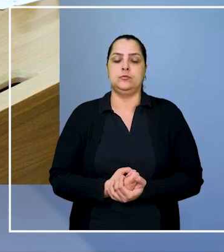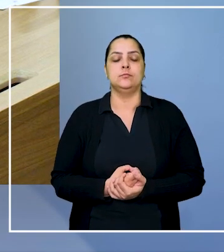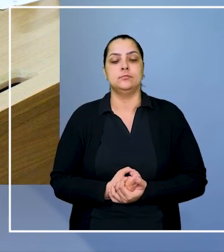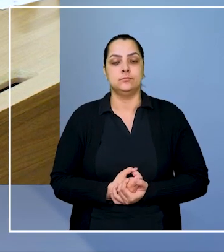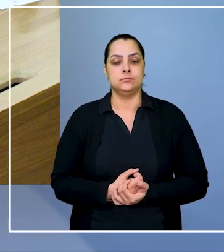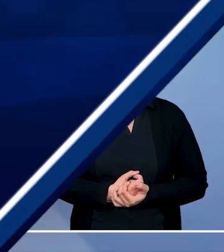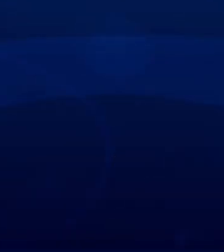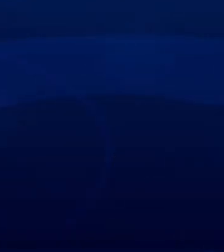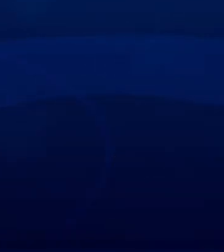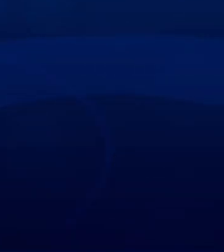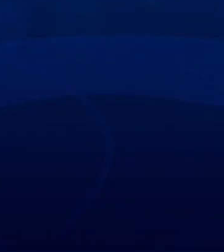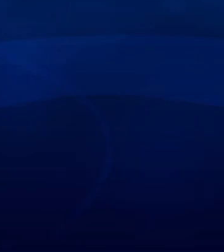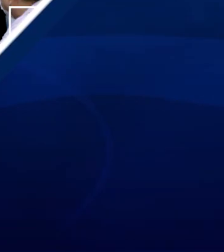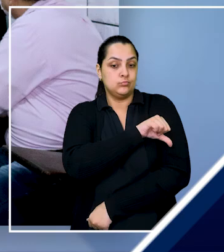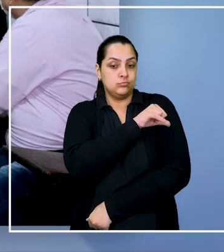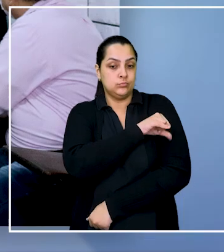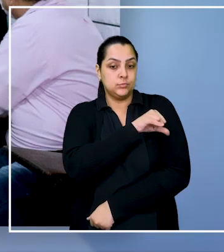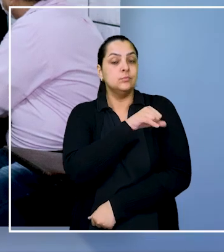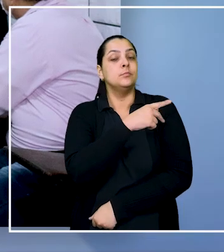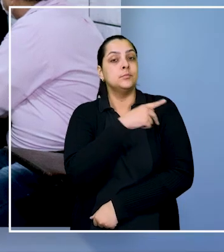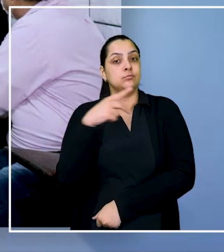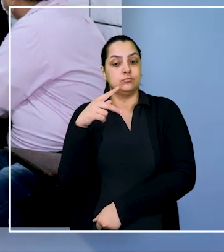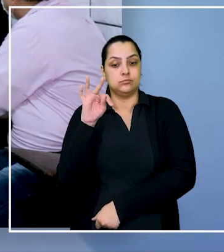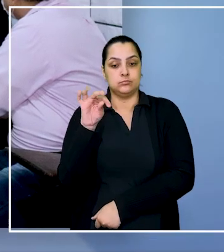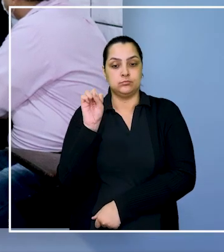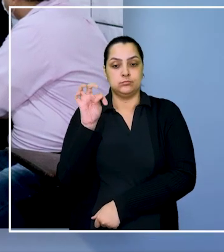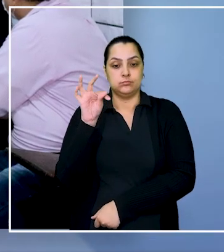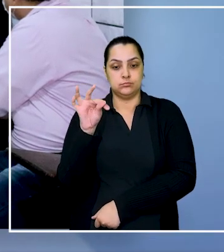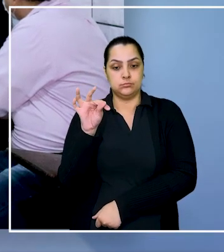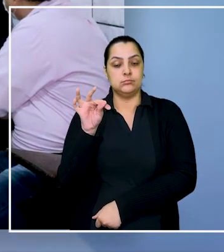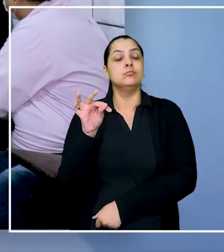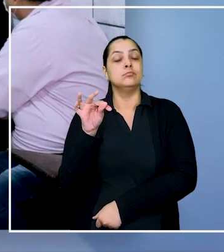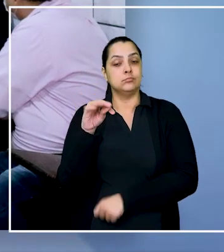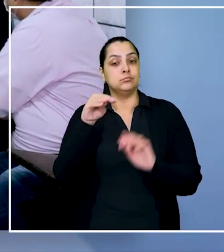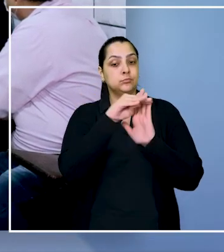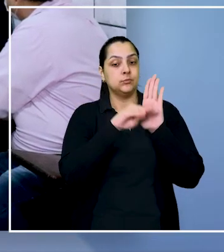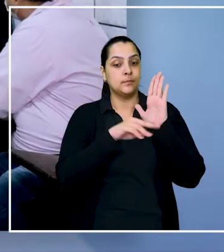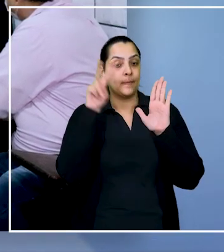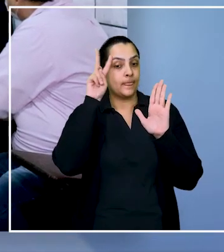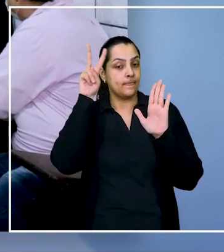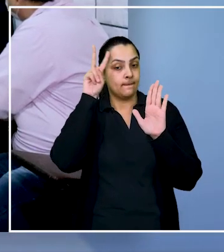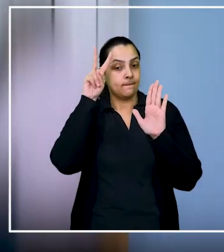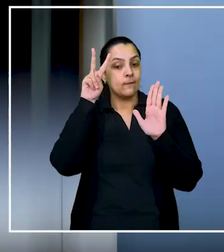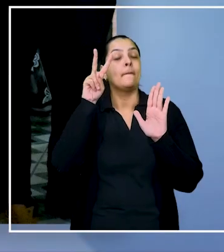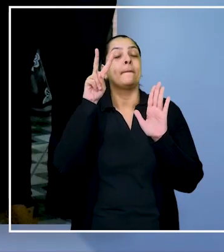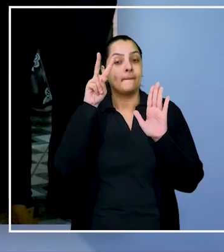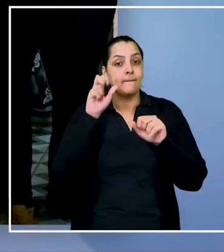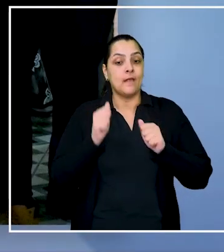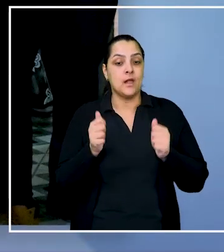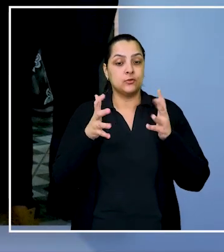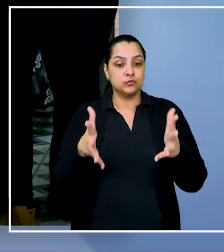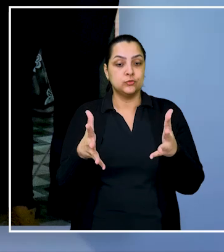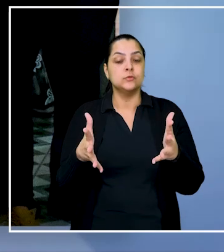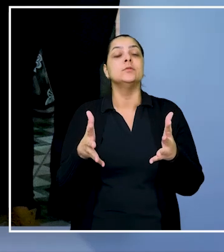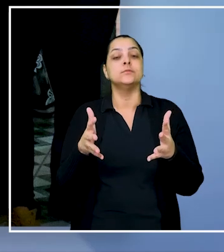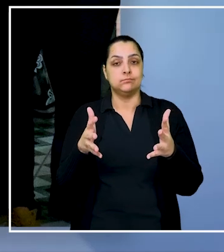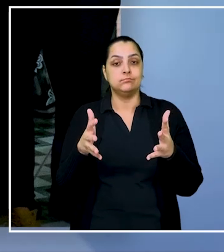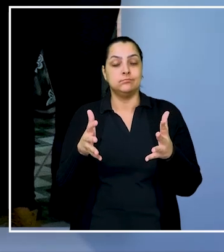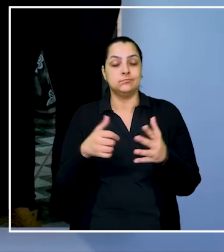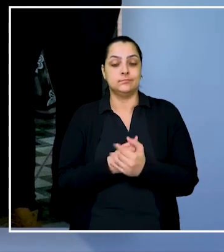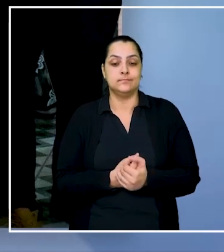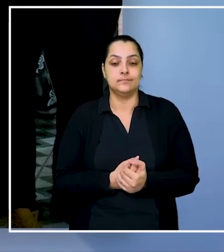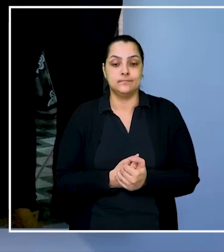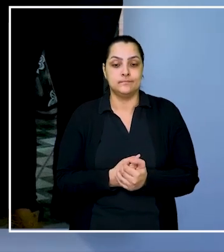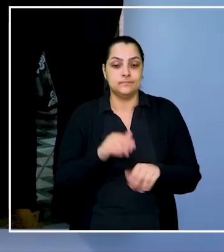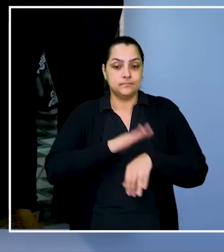justo. No Rio de Janeiro, o presidente do TST participou do programa História, Memórias e Ações